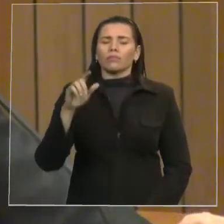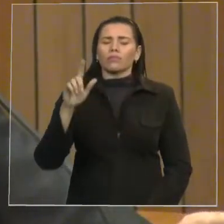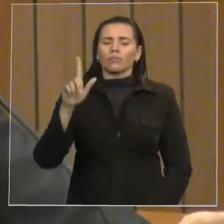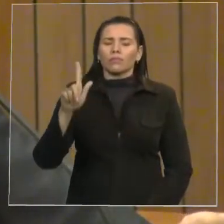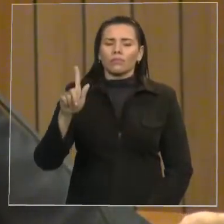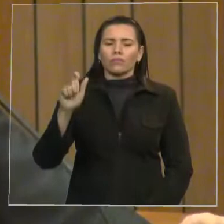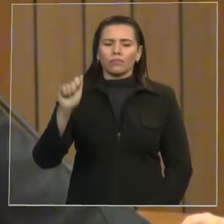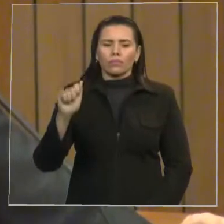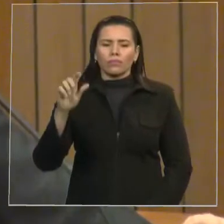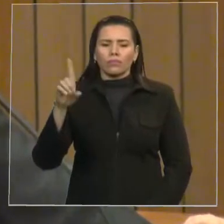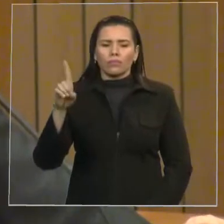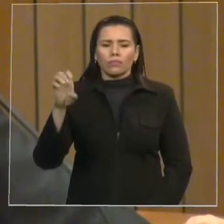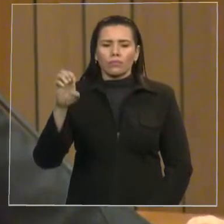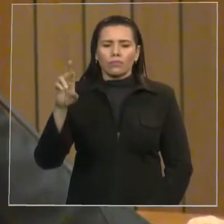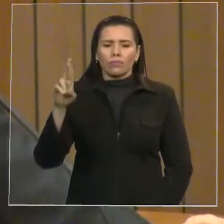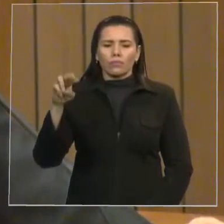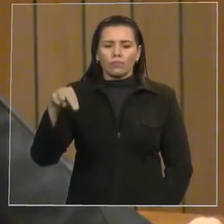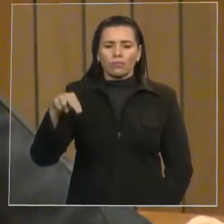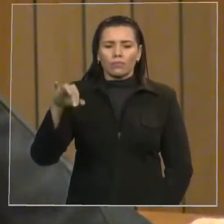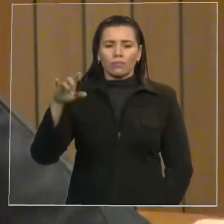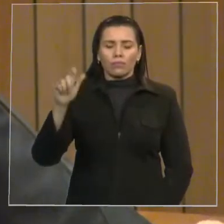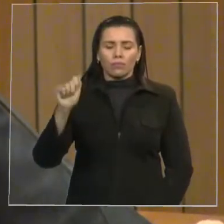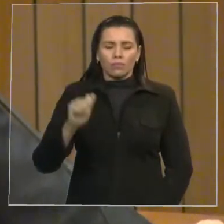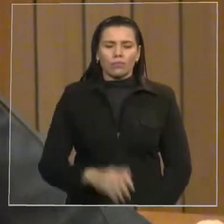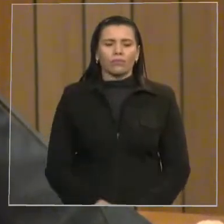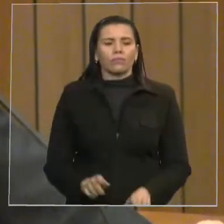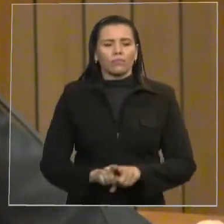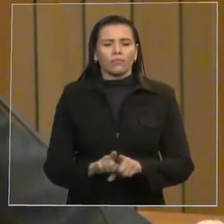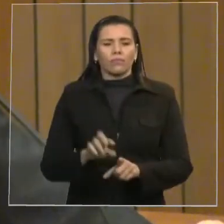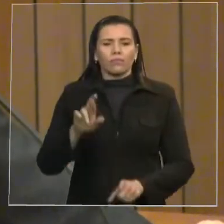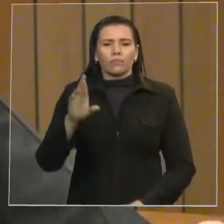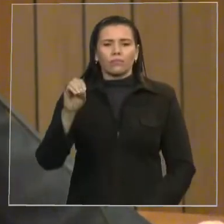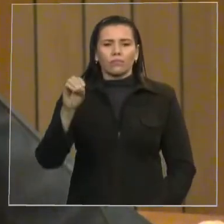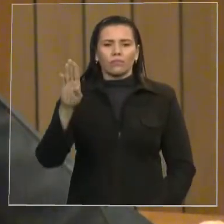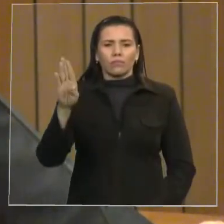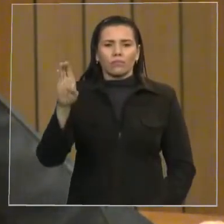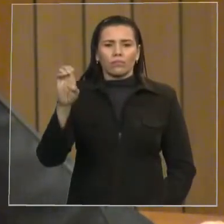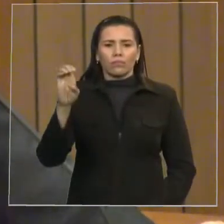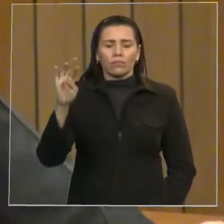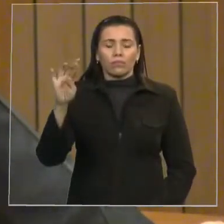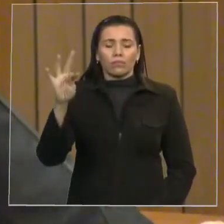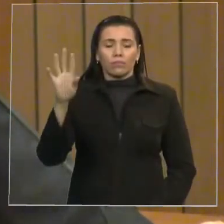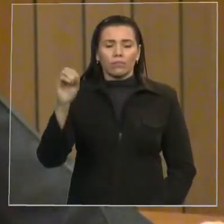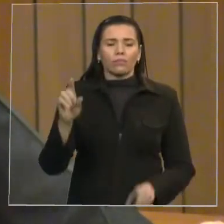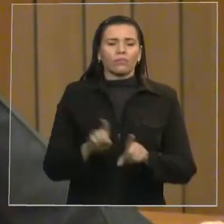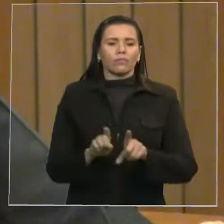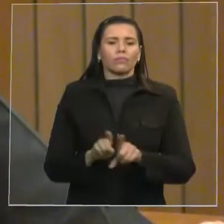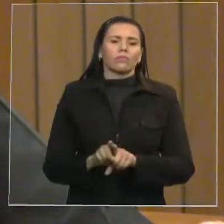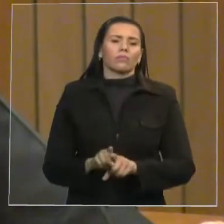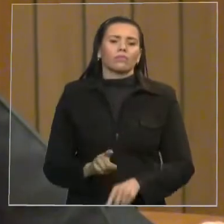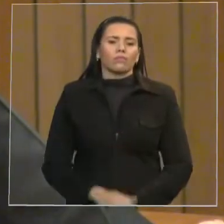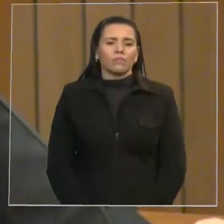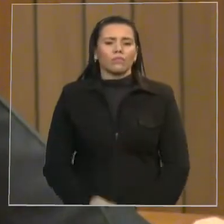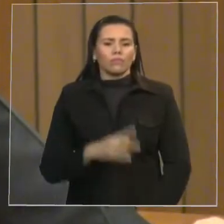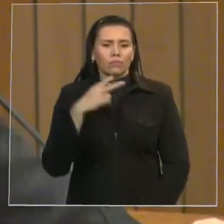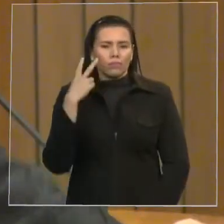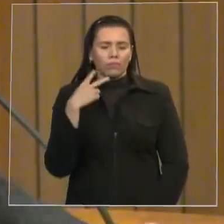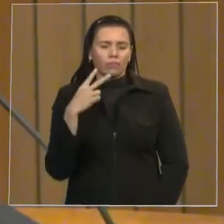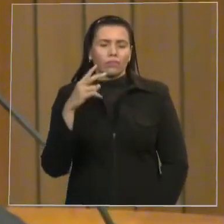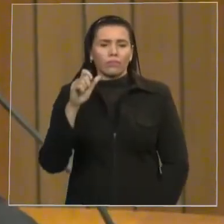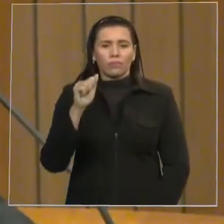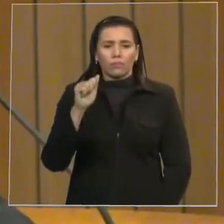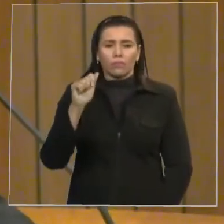Saboia, Roberto Cunha, Raimundinho Falamansos, vereador Exilei e o vereador Augusto